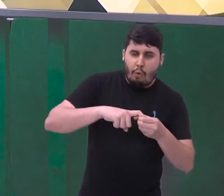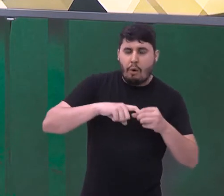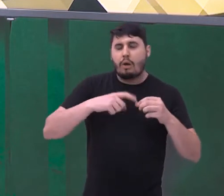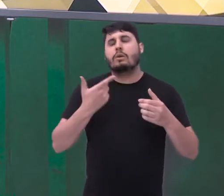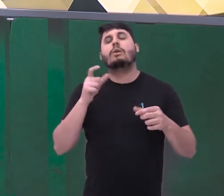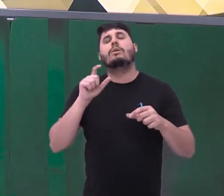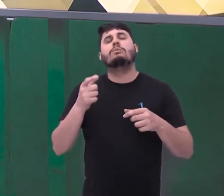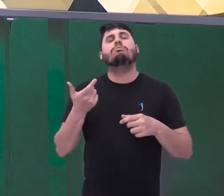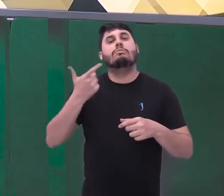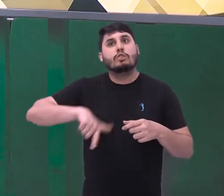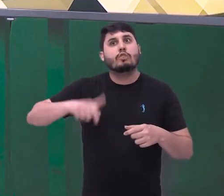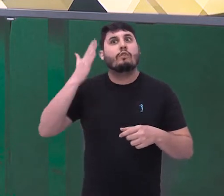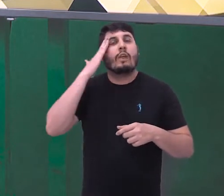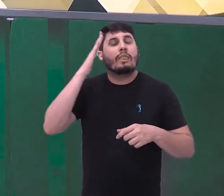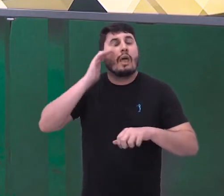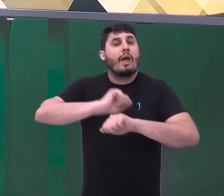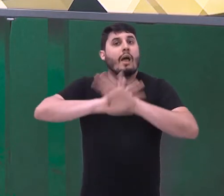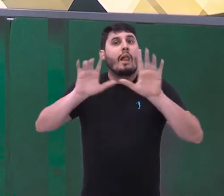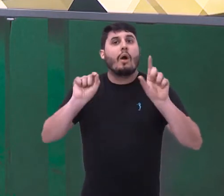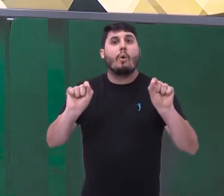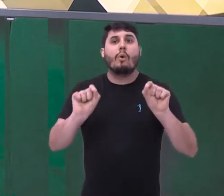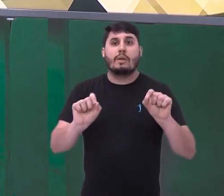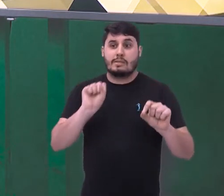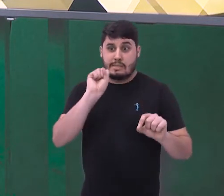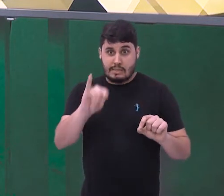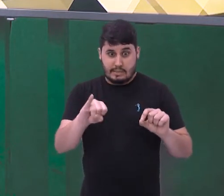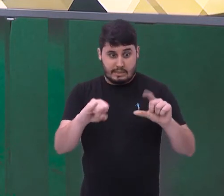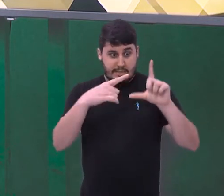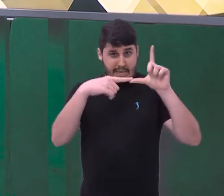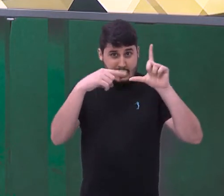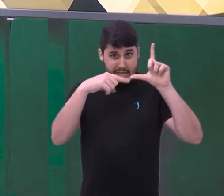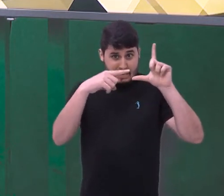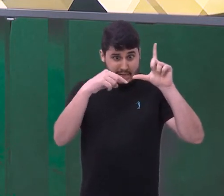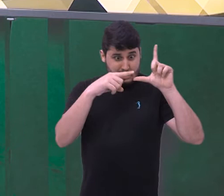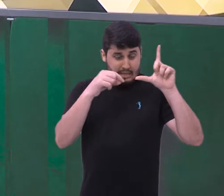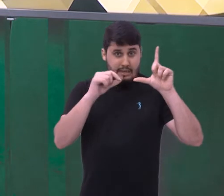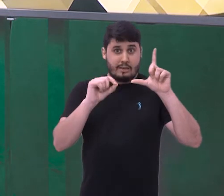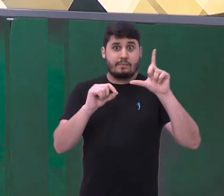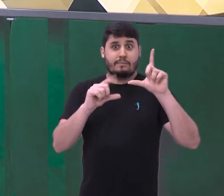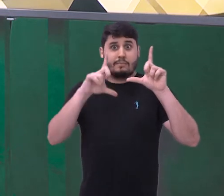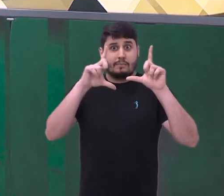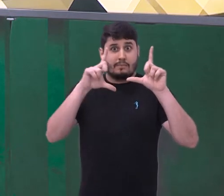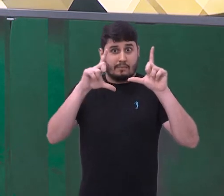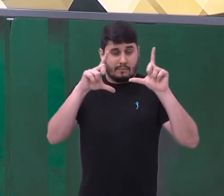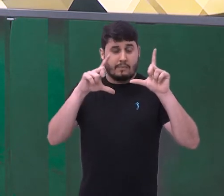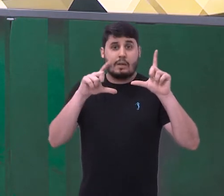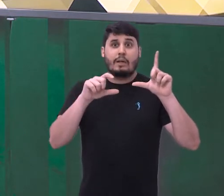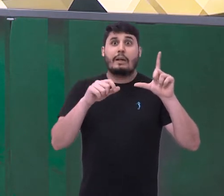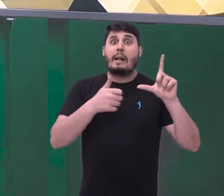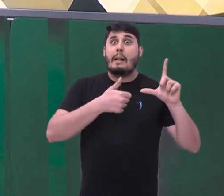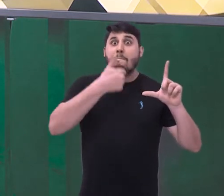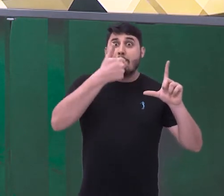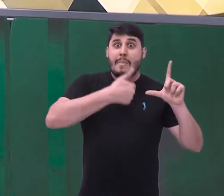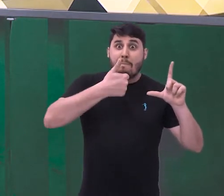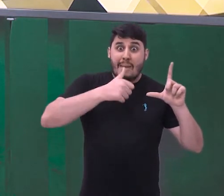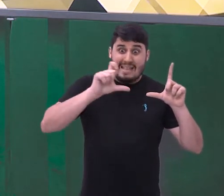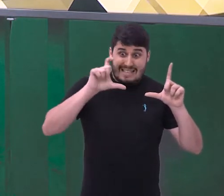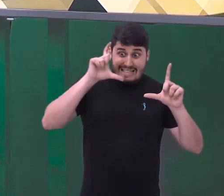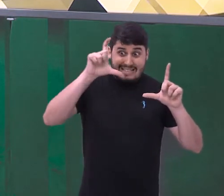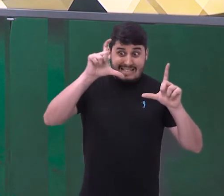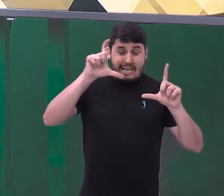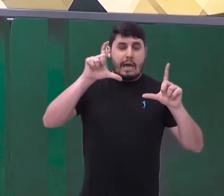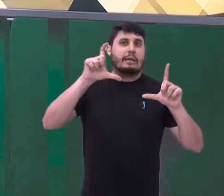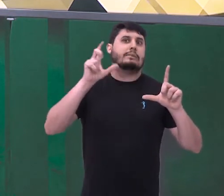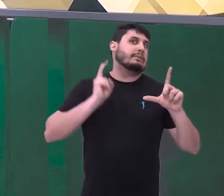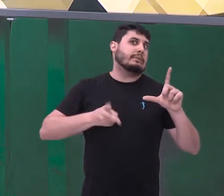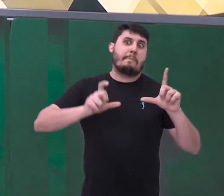as vezes que você fizer a letra maiúscula, você vai fazer maior. Por quê? Porque a letra maiúscula